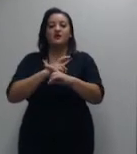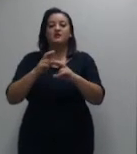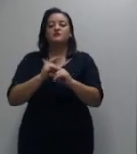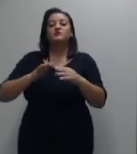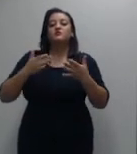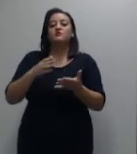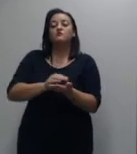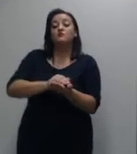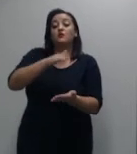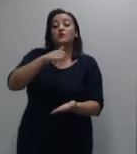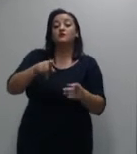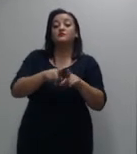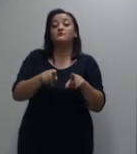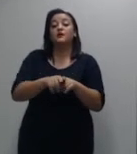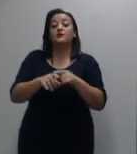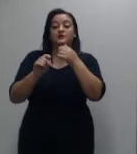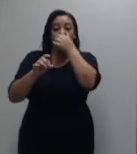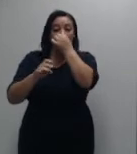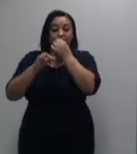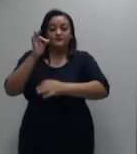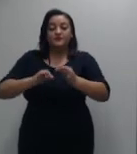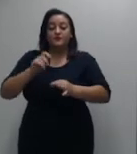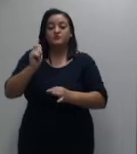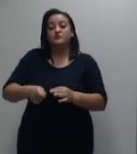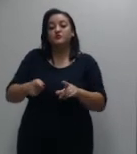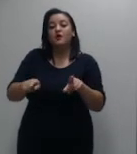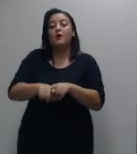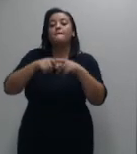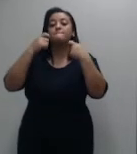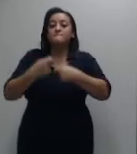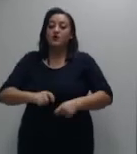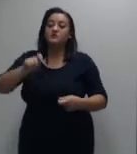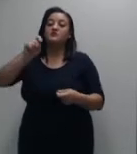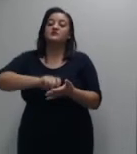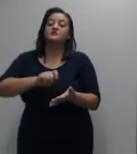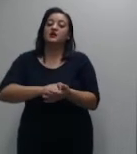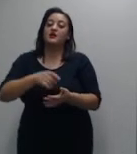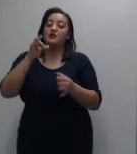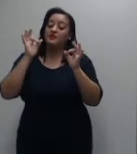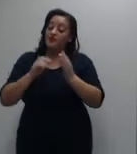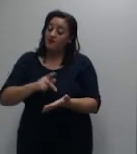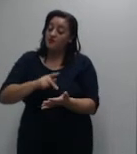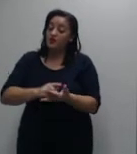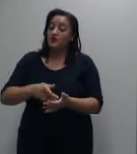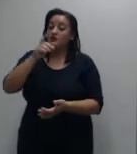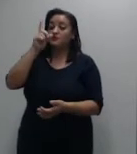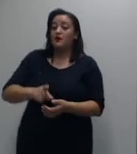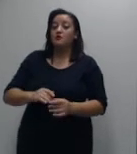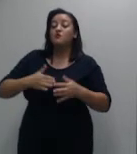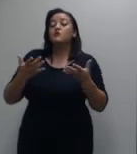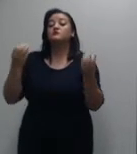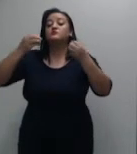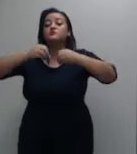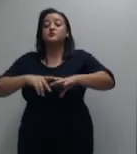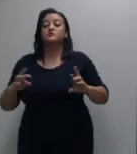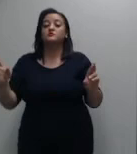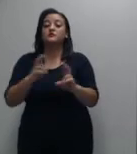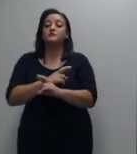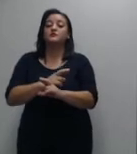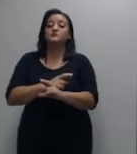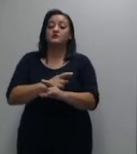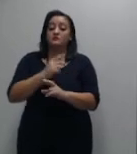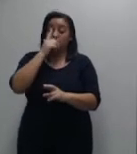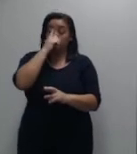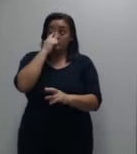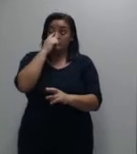montante o qual somente o juízo sentenciante poderá efetivamente determinar já que seria o prejuízo Reflex o